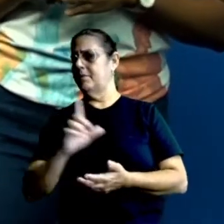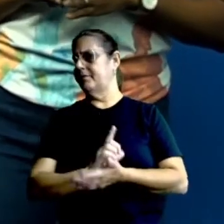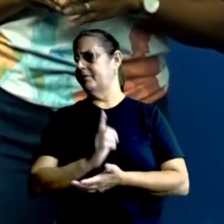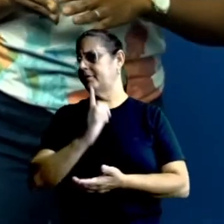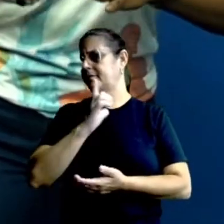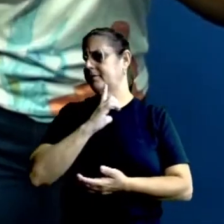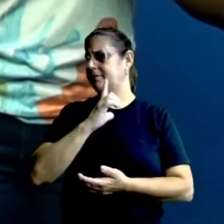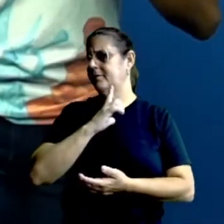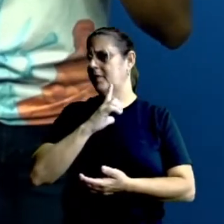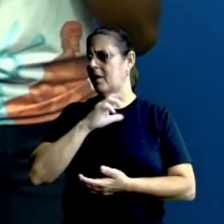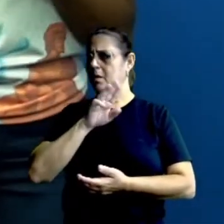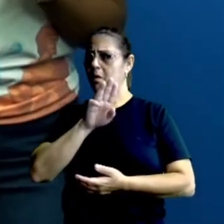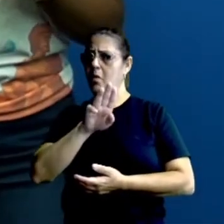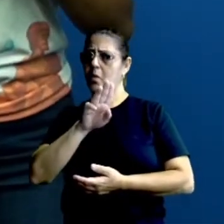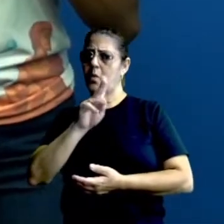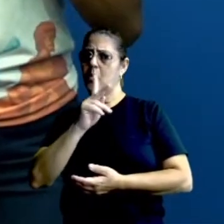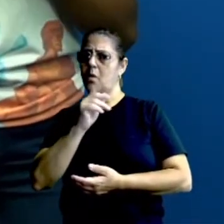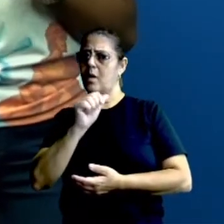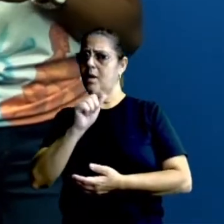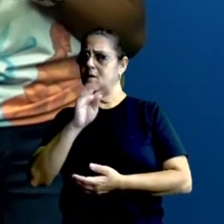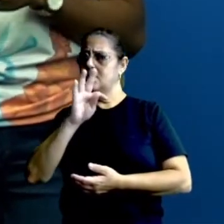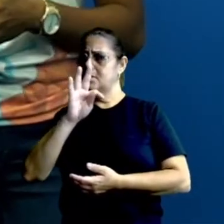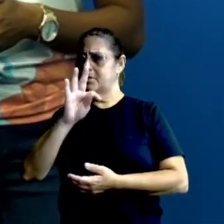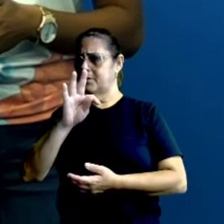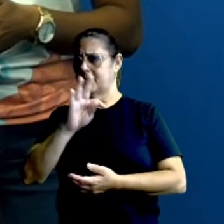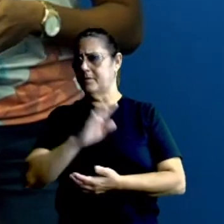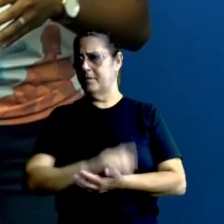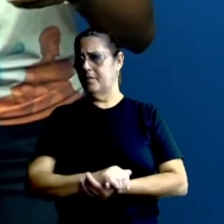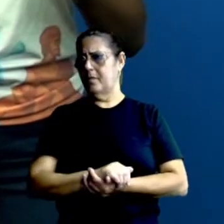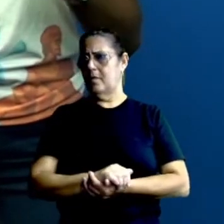Temos agora, what page is it,